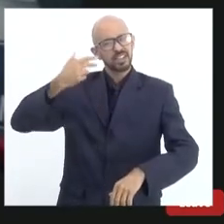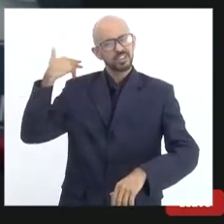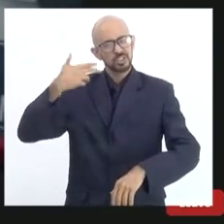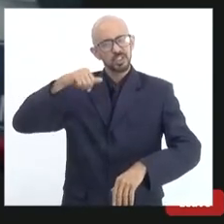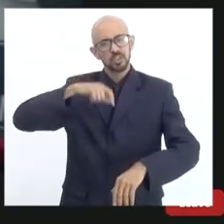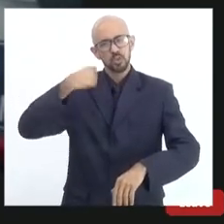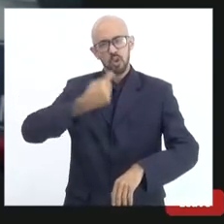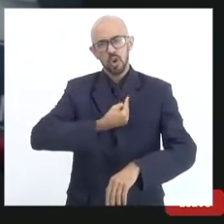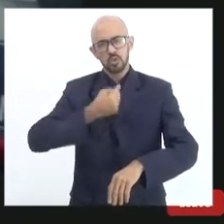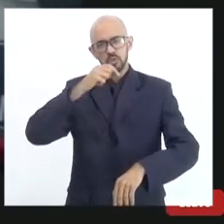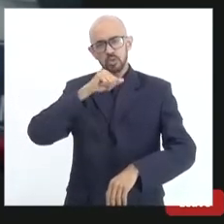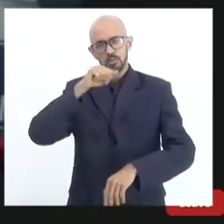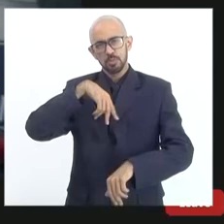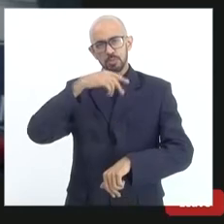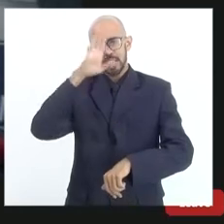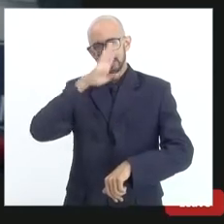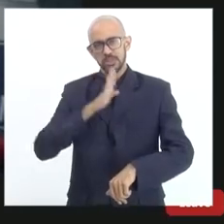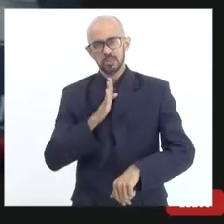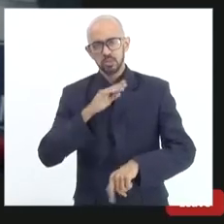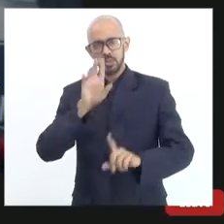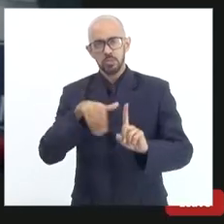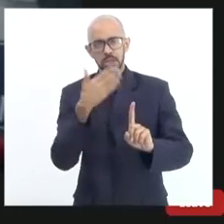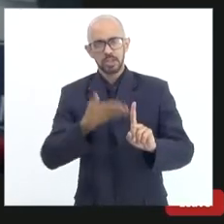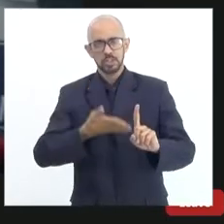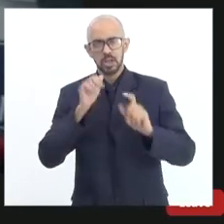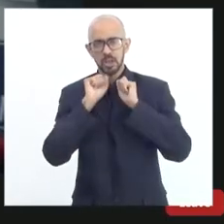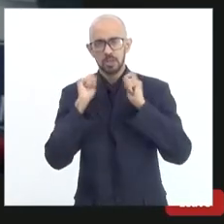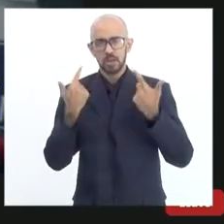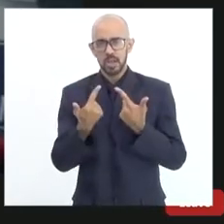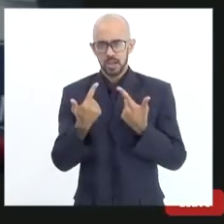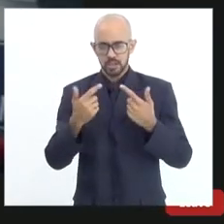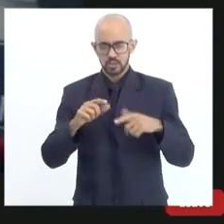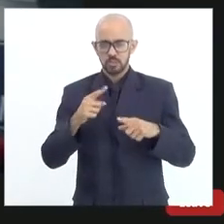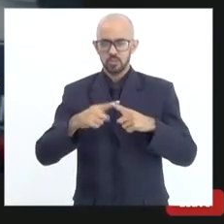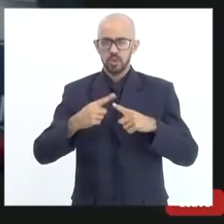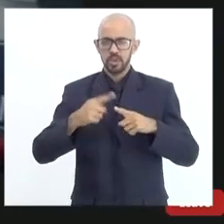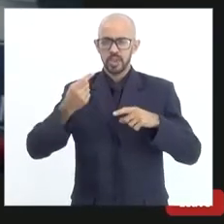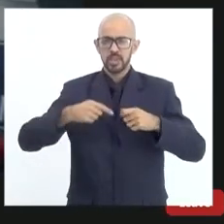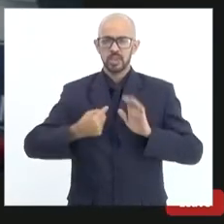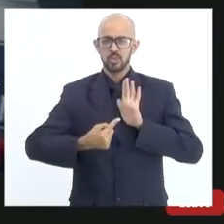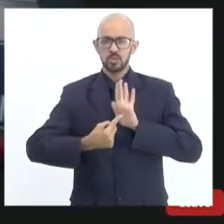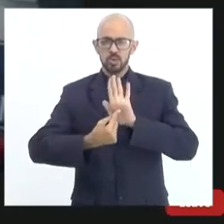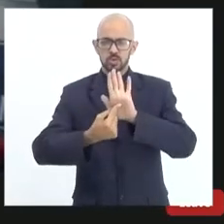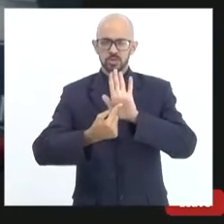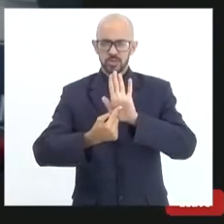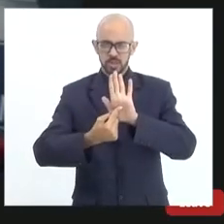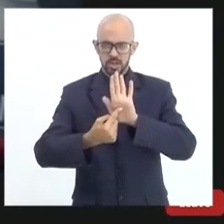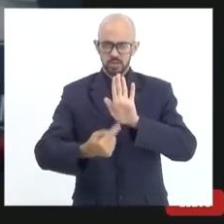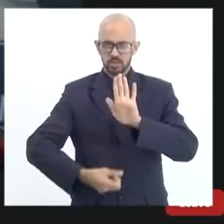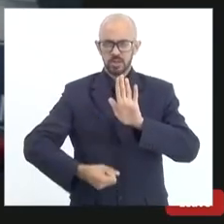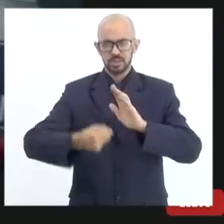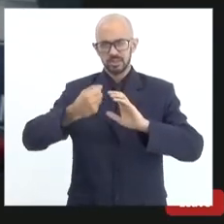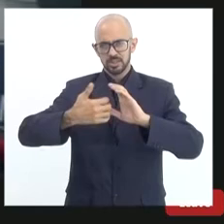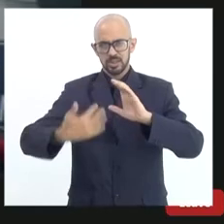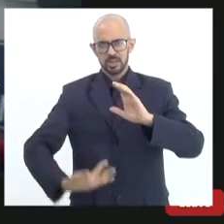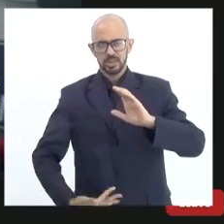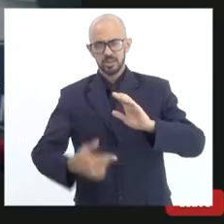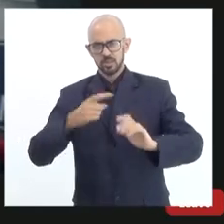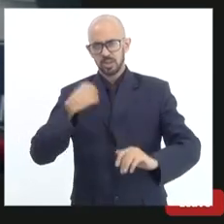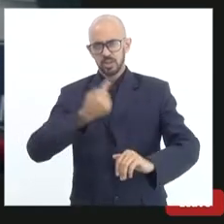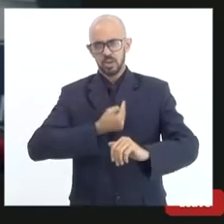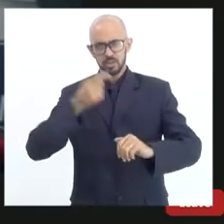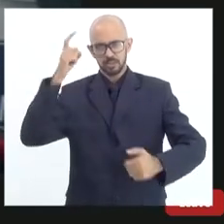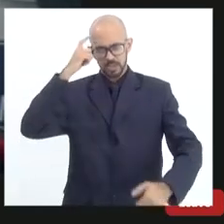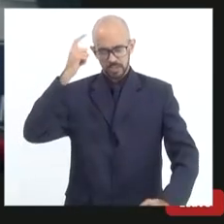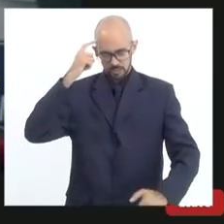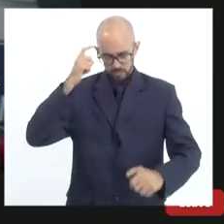do nosso país, sendo homenageada por essa casa. Por que eu estou trazendo esses elementos para que a gente possa pensar? Essa